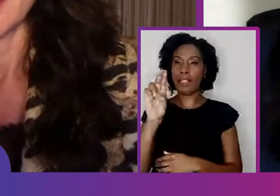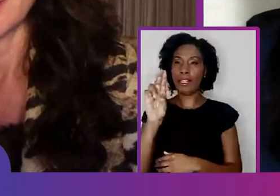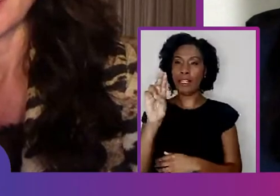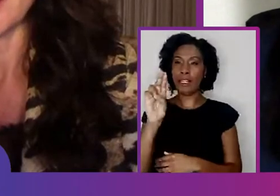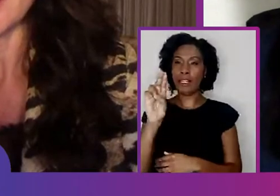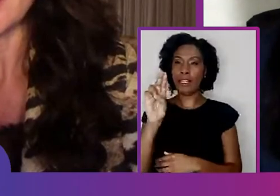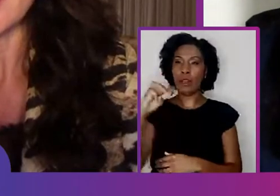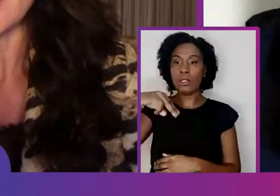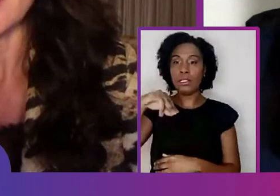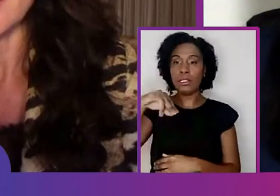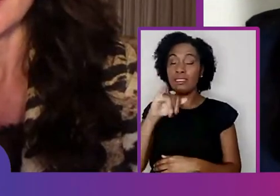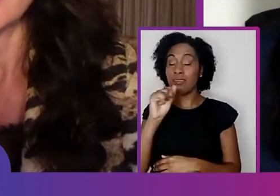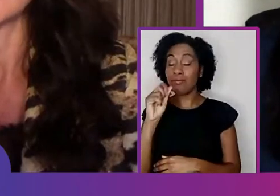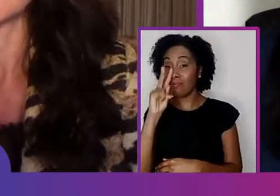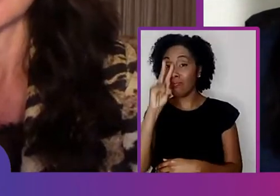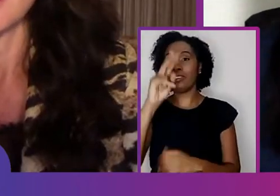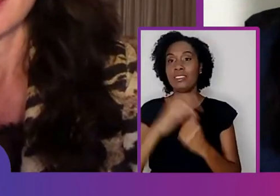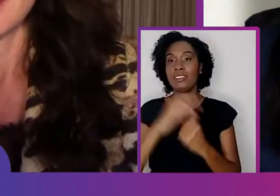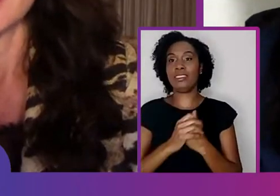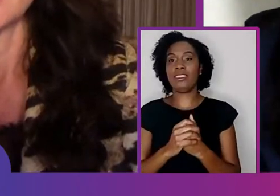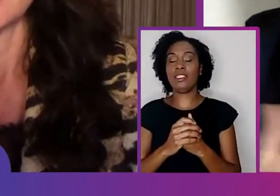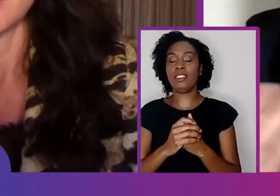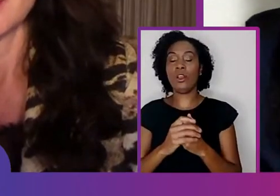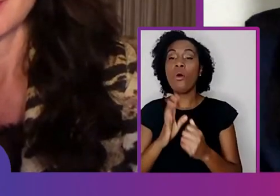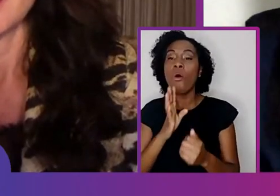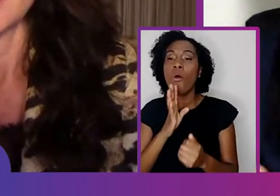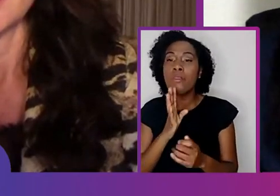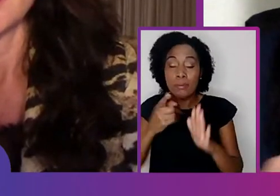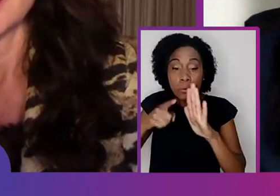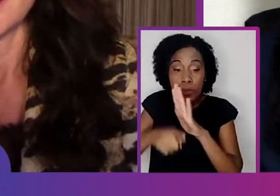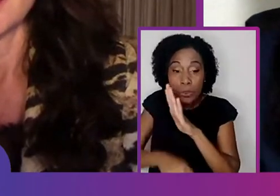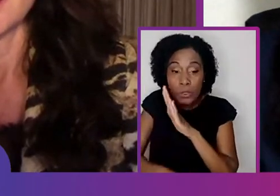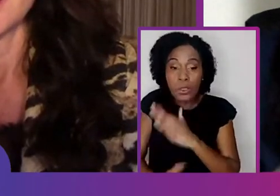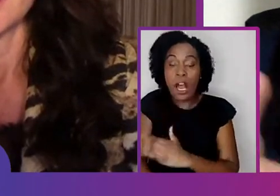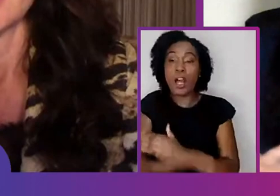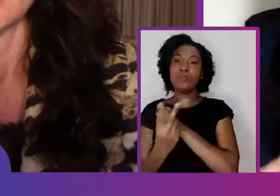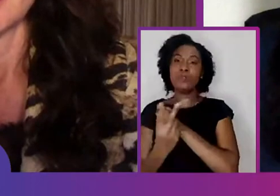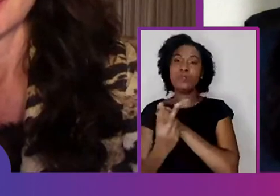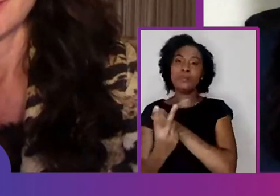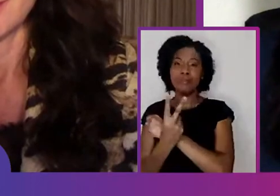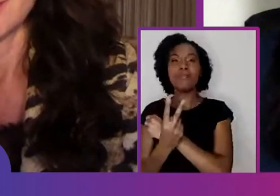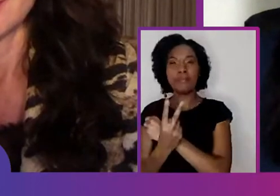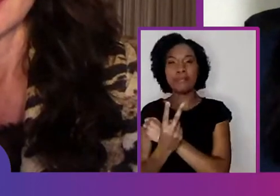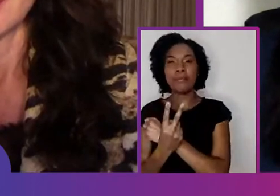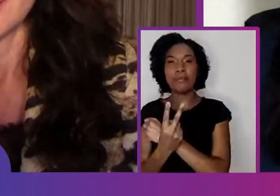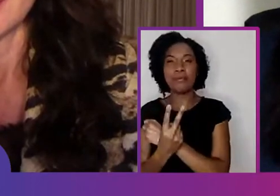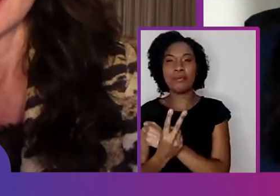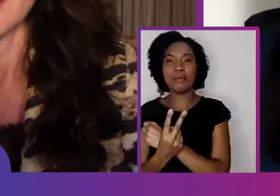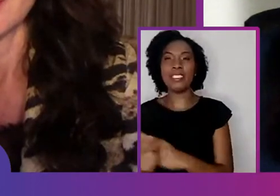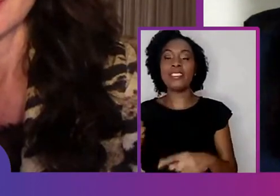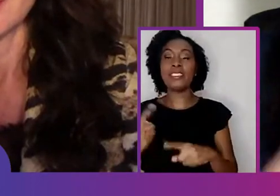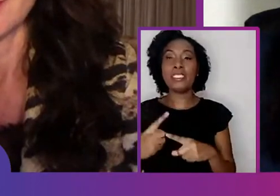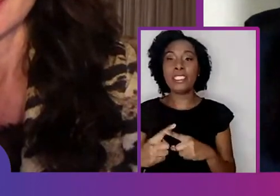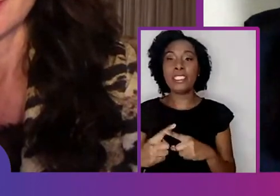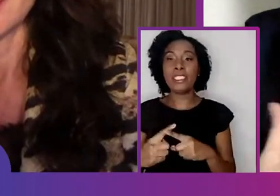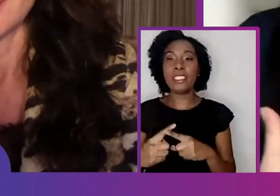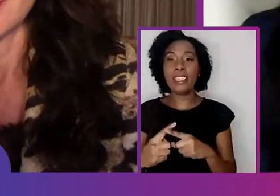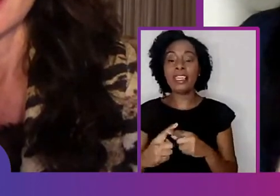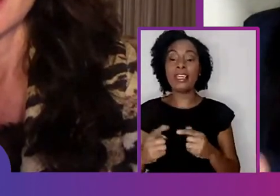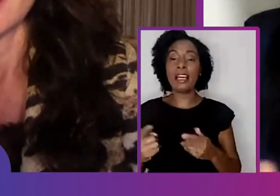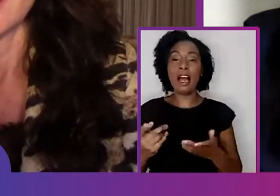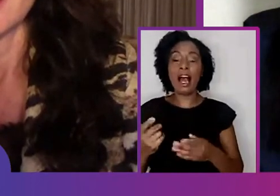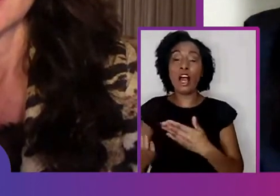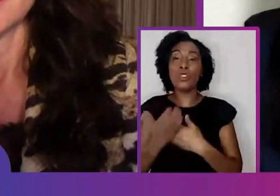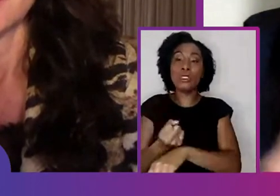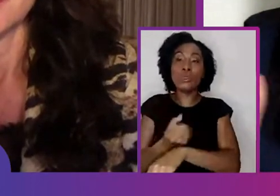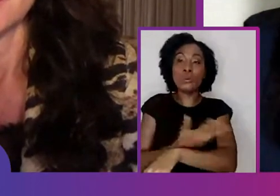momento, é protetor. Por quê? O conhecimento faz com que você faça uma dinâmica emocional mais apropriada. Então vamos lá, como é que